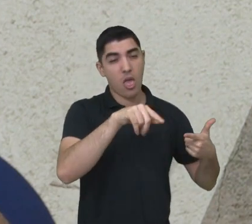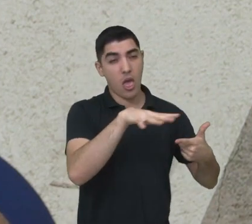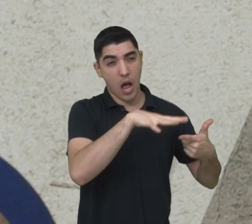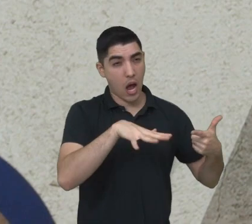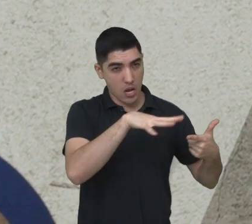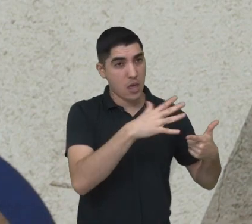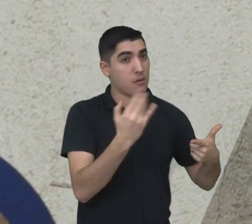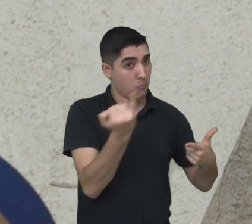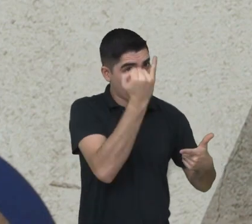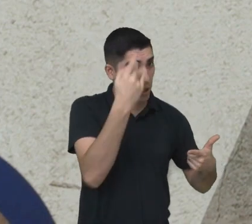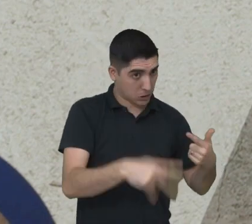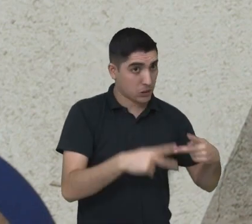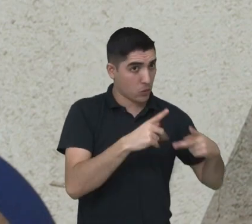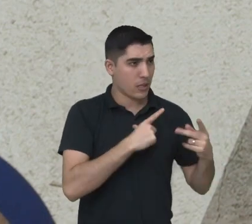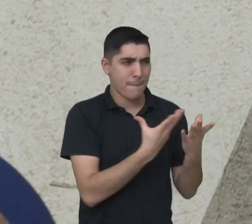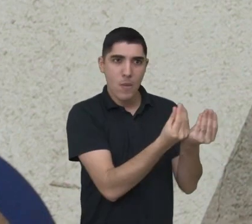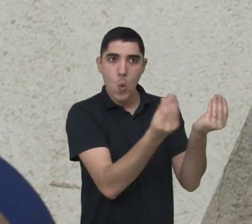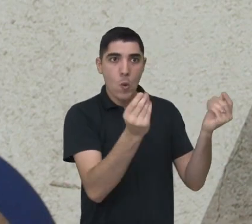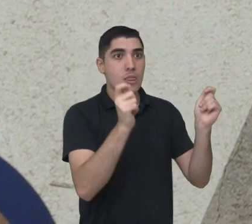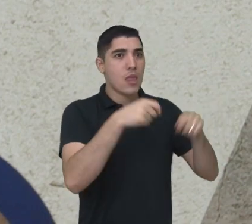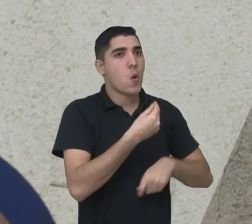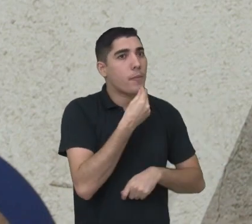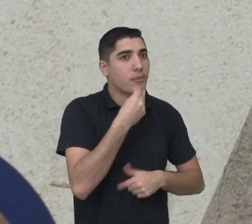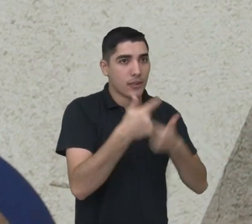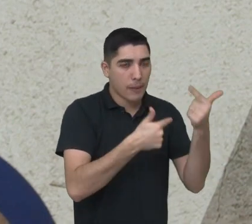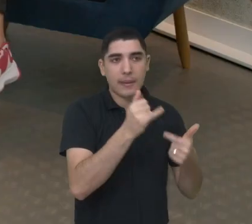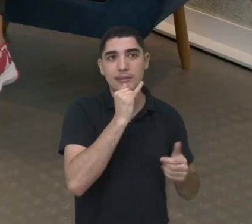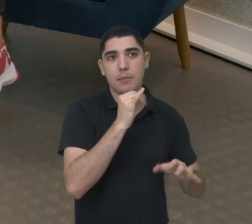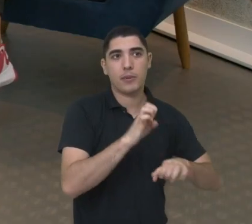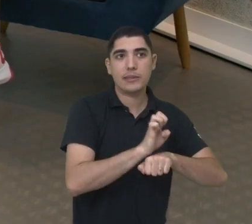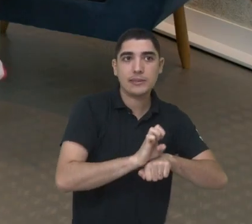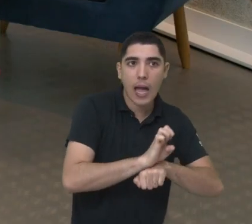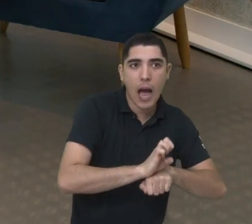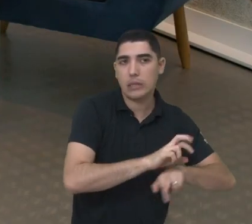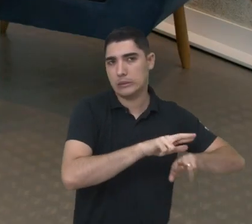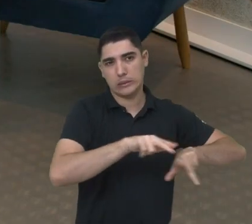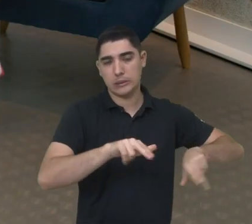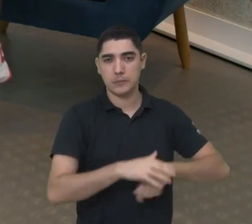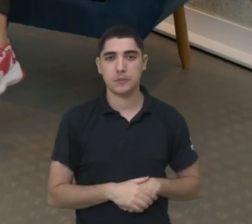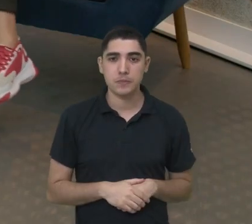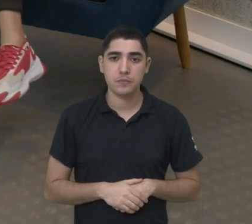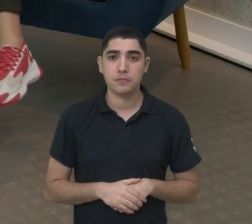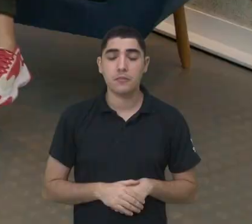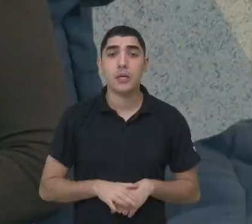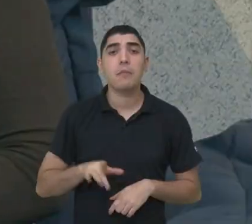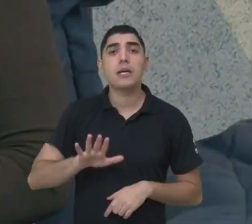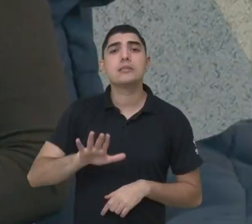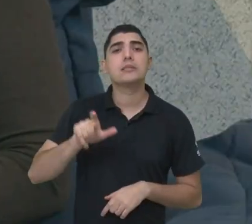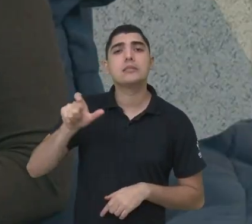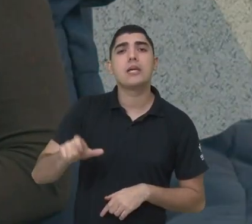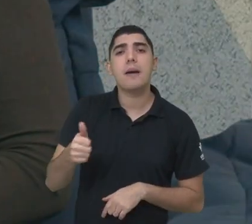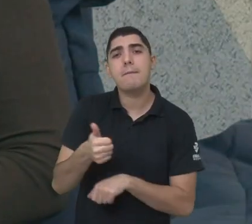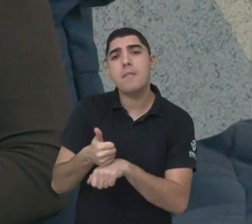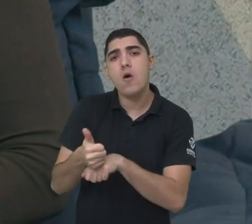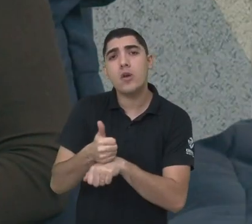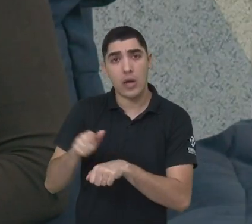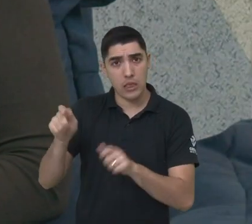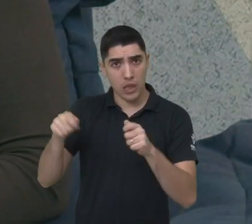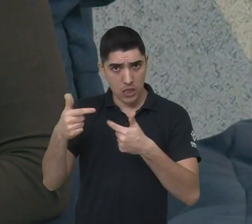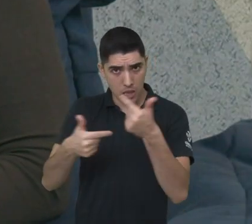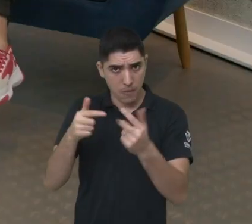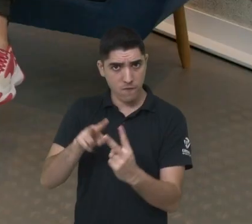boa para nós, assim, de atuação de estágios, assim, como de estágios. E esse profissional, Fabiano, ele consegue trabalhar